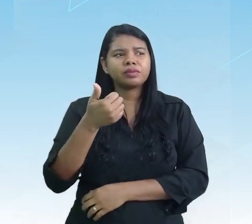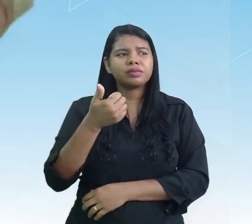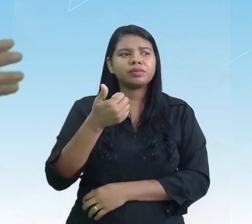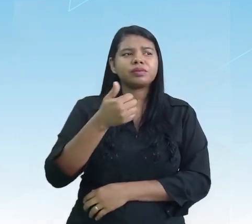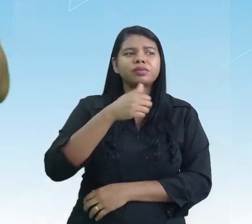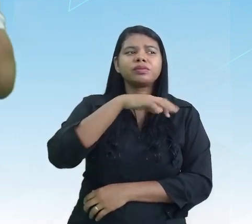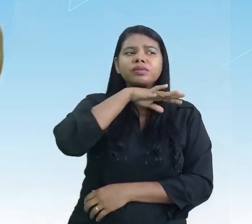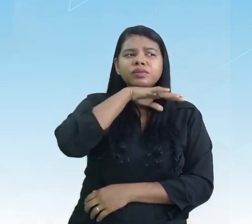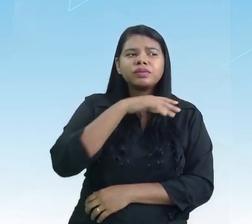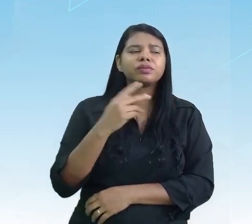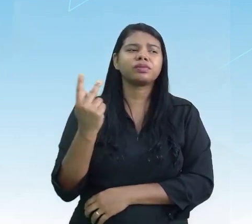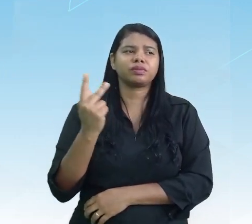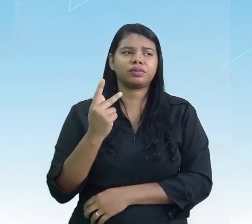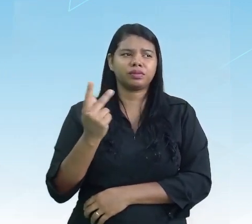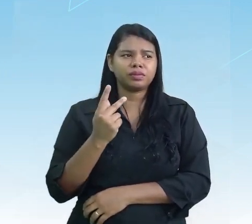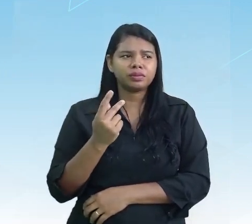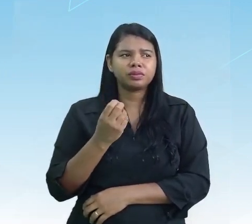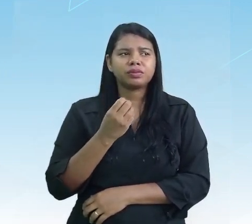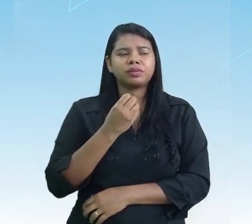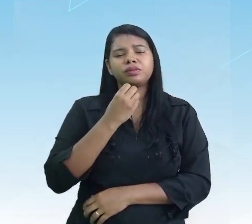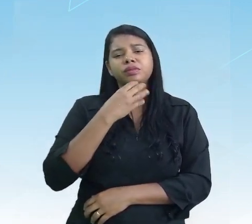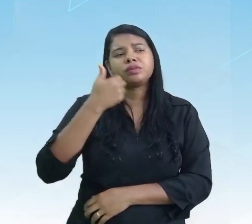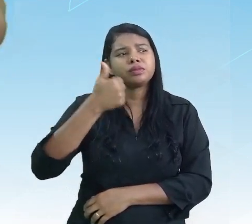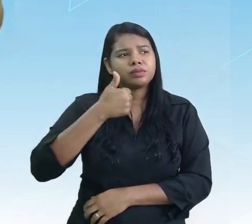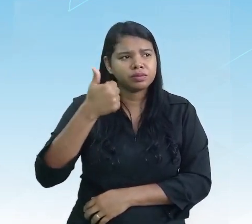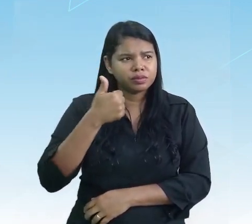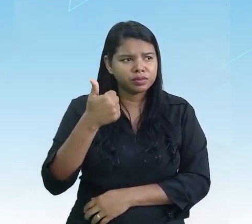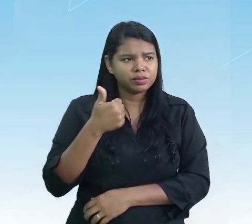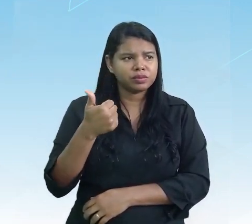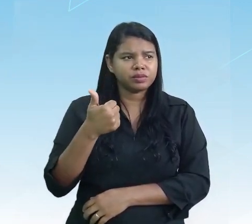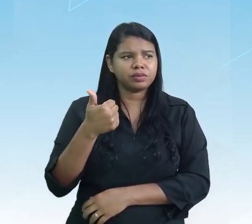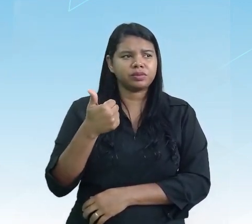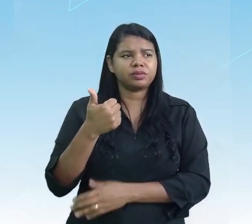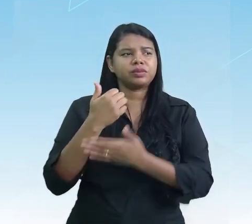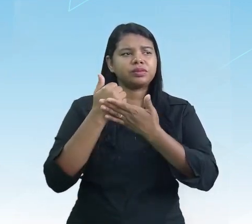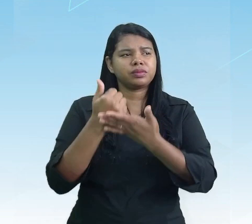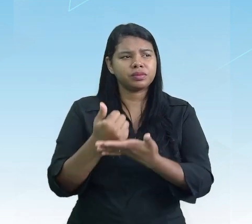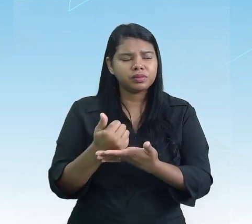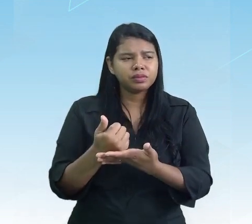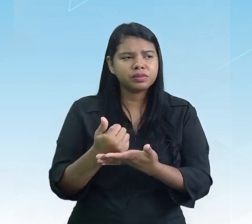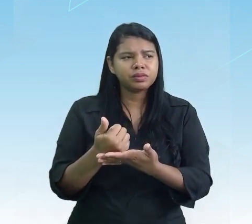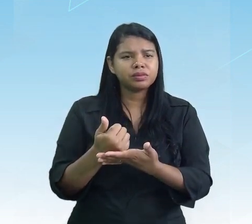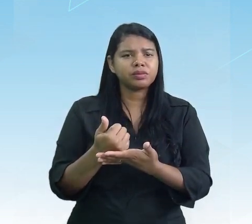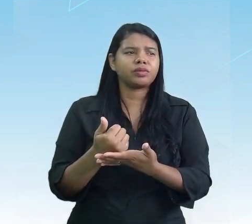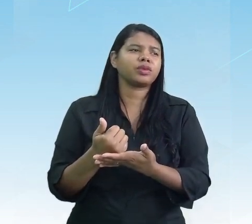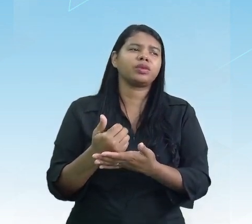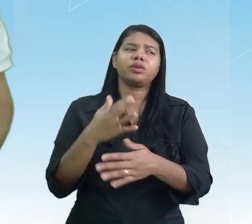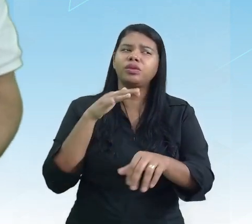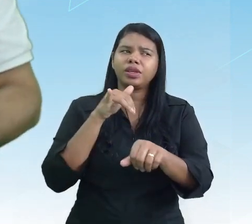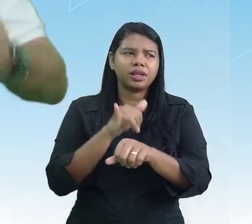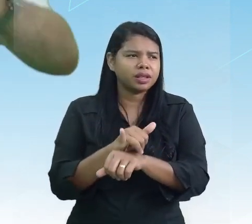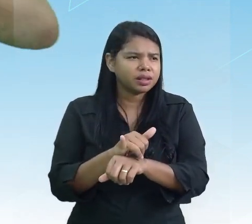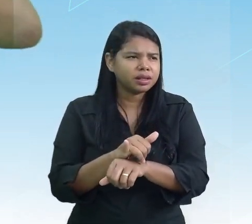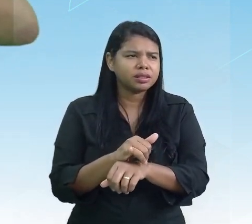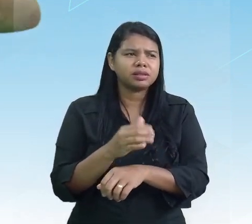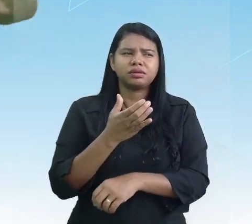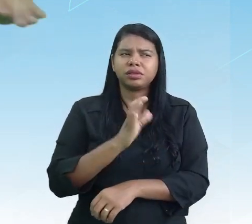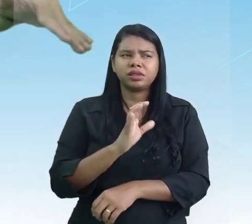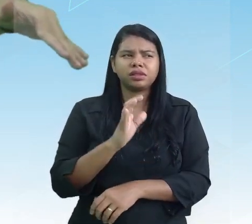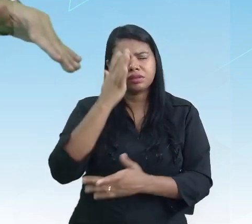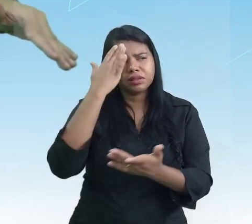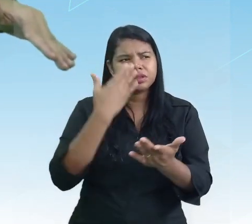podem ser os dois. Positivo, no caso, apoiando, ou negativo, contrário. E nós temos